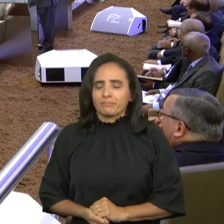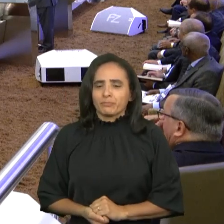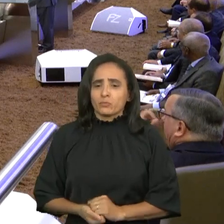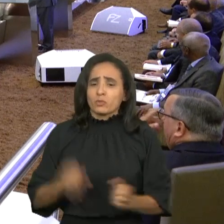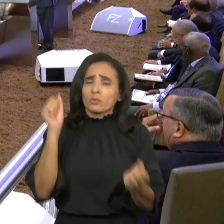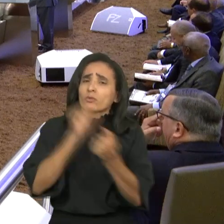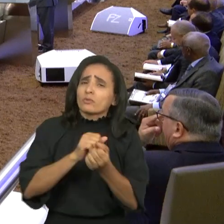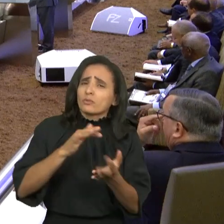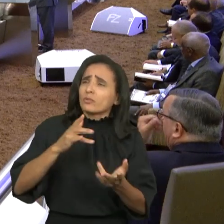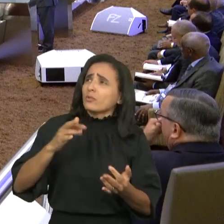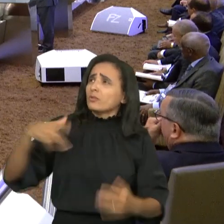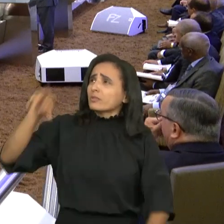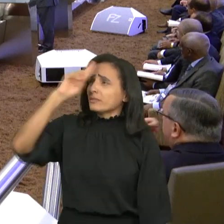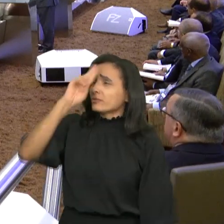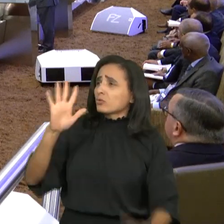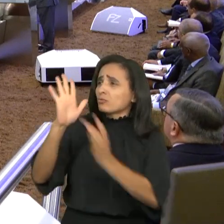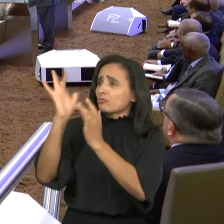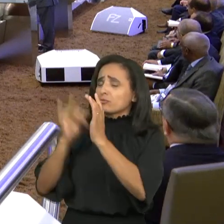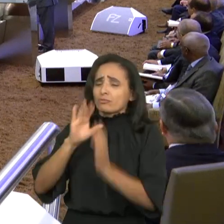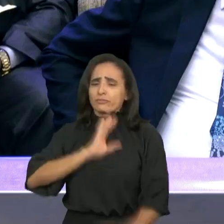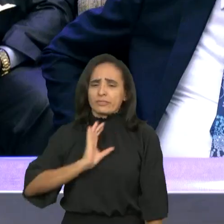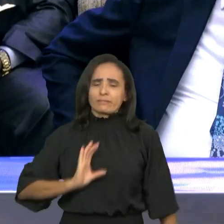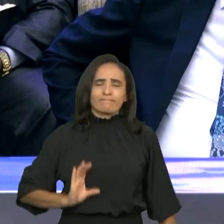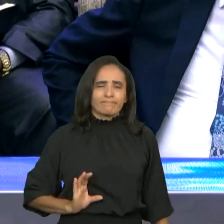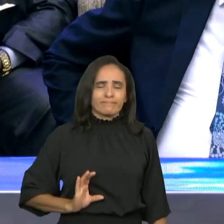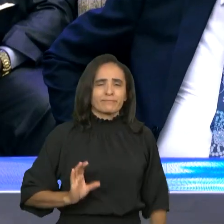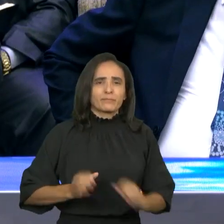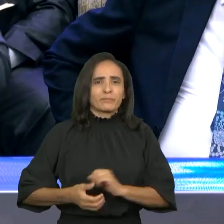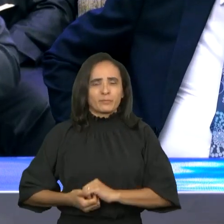Glória ao nome do Senhor Jesus Cristo